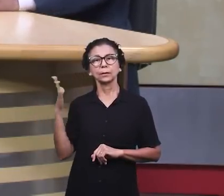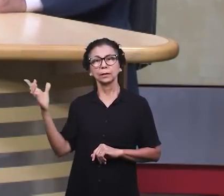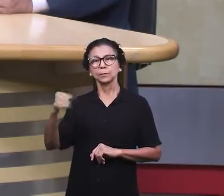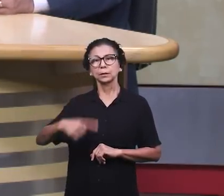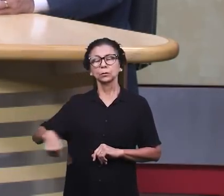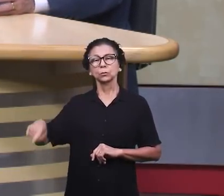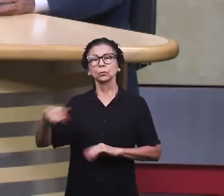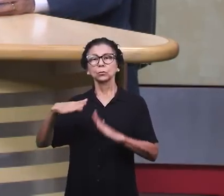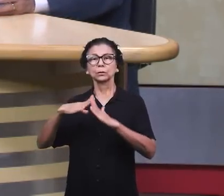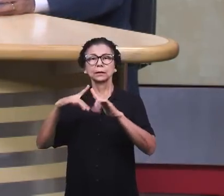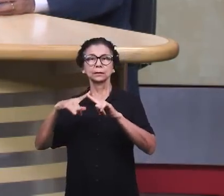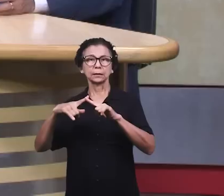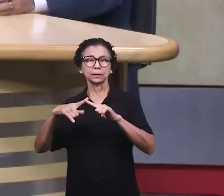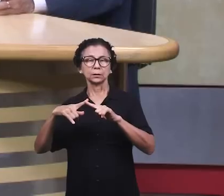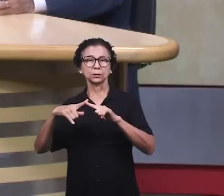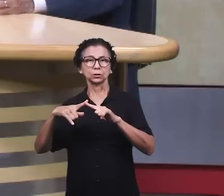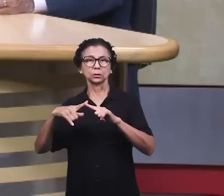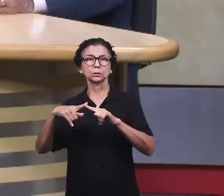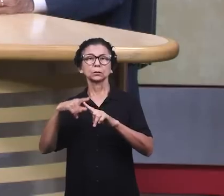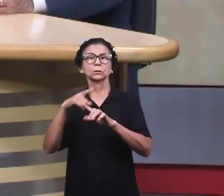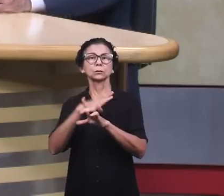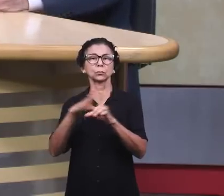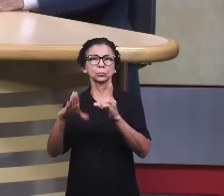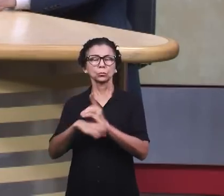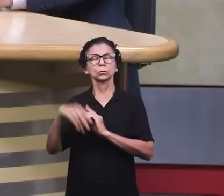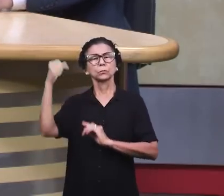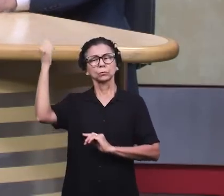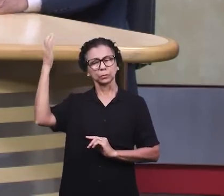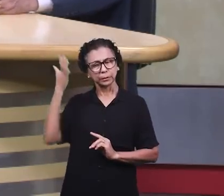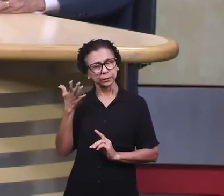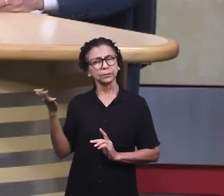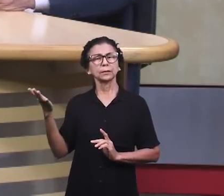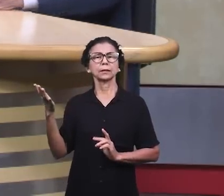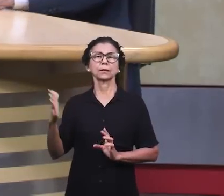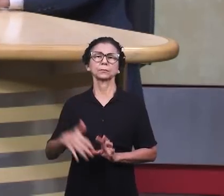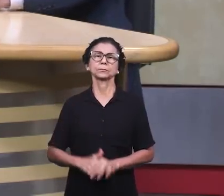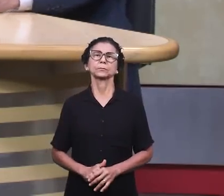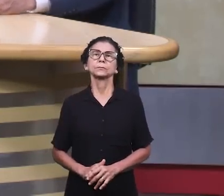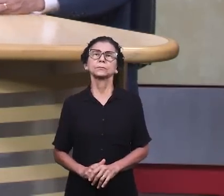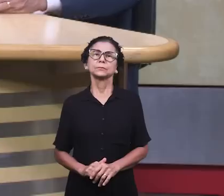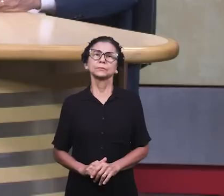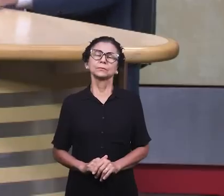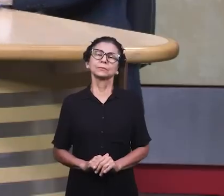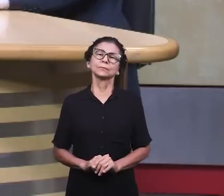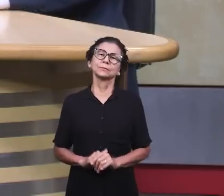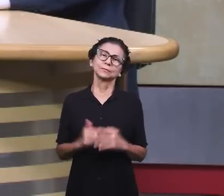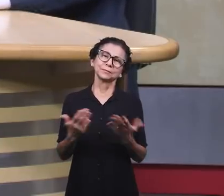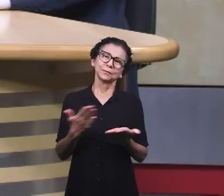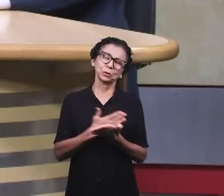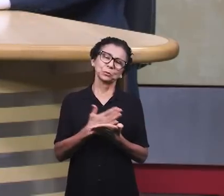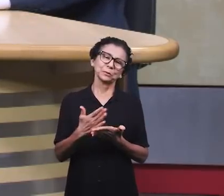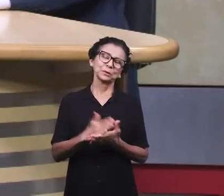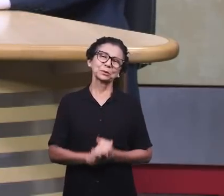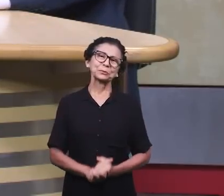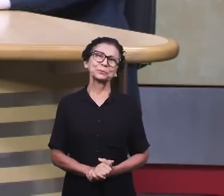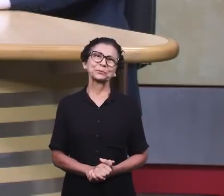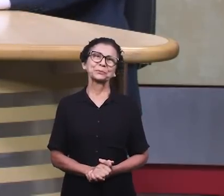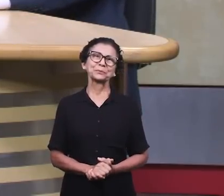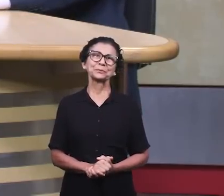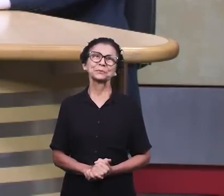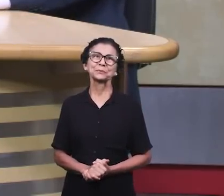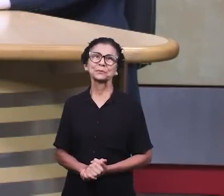nós começamos, Gilson, entendeu? A igreja. Aí foi aquele trabalho com a igreja. E aí, para